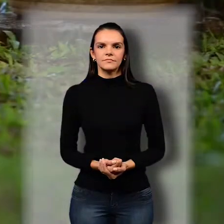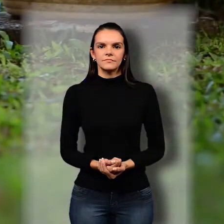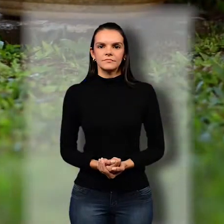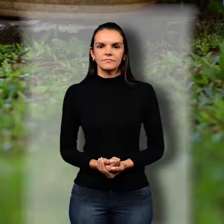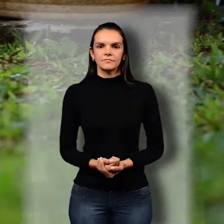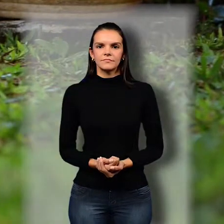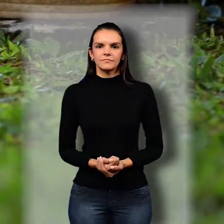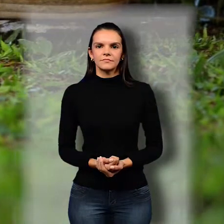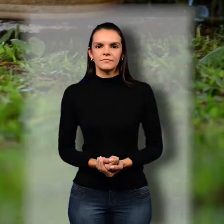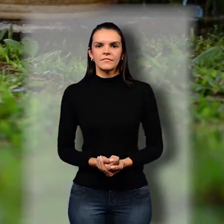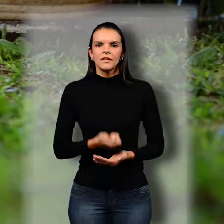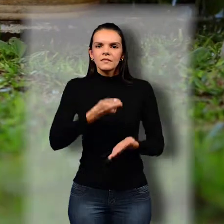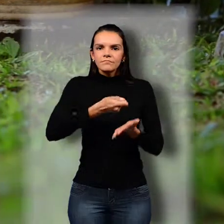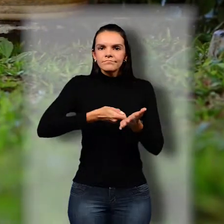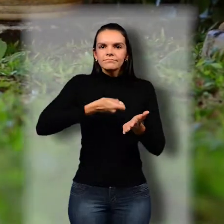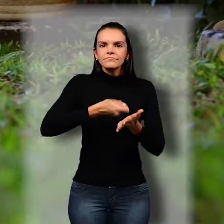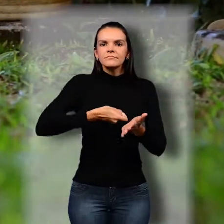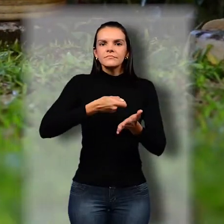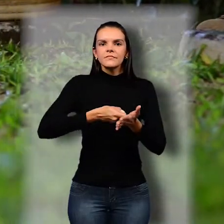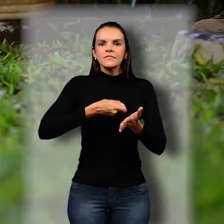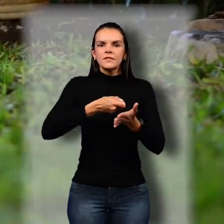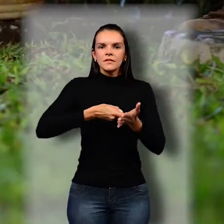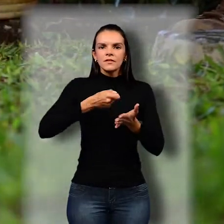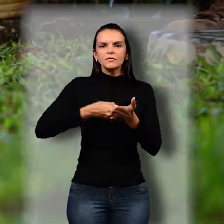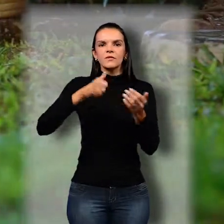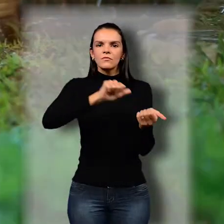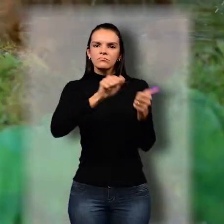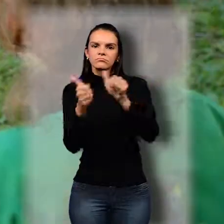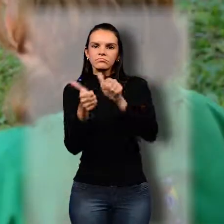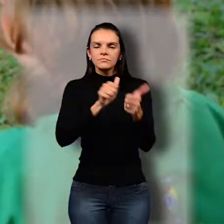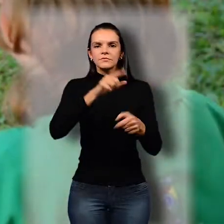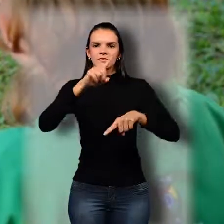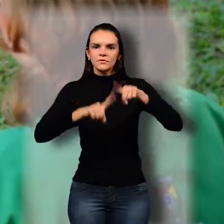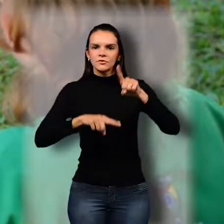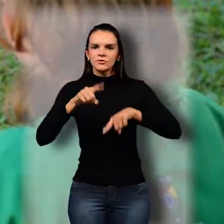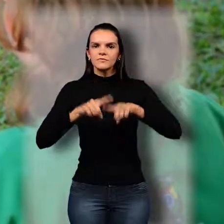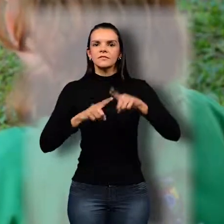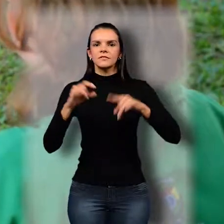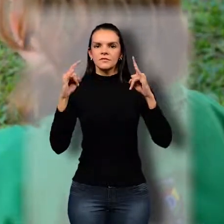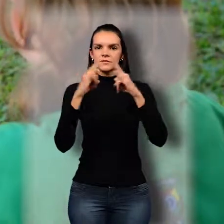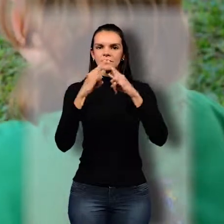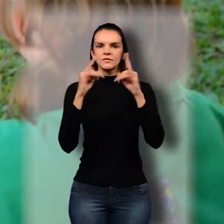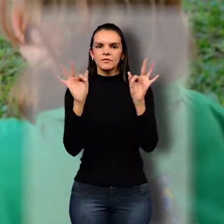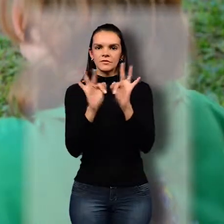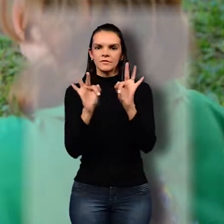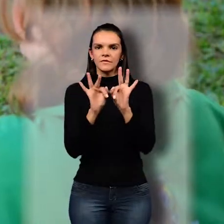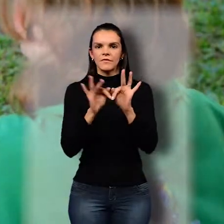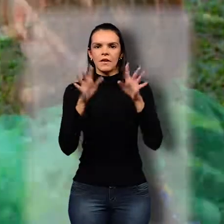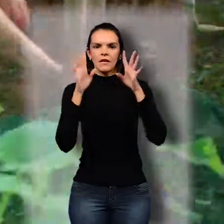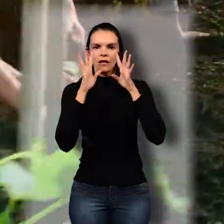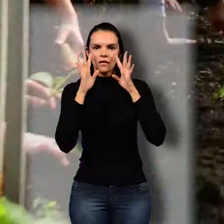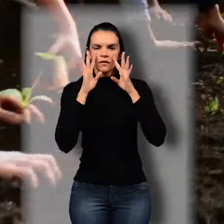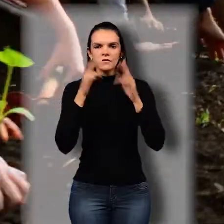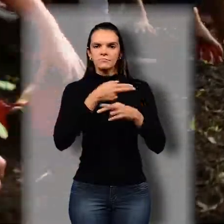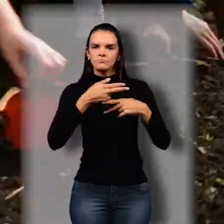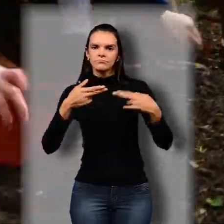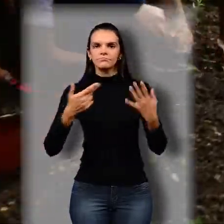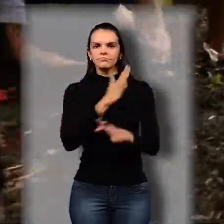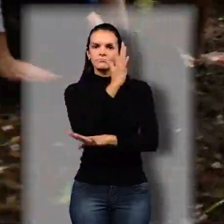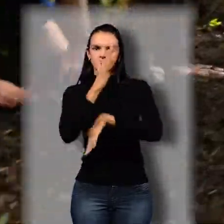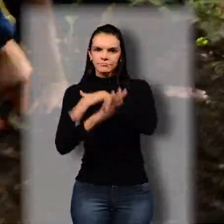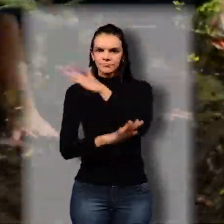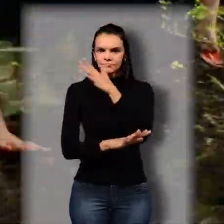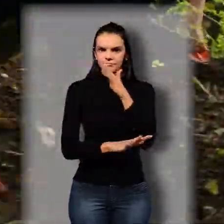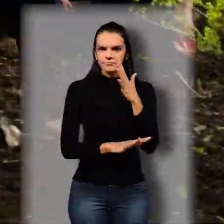Na busca pela qualificação de suas ações institucionais e sempre atenta às questões ambientais, a